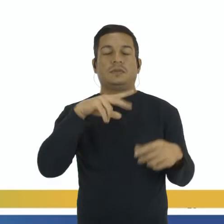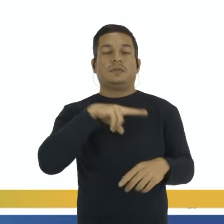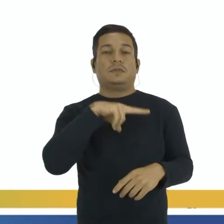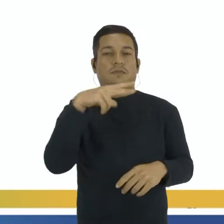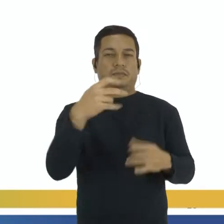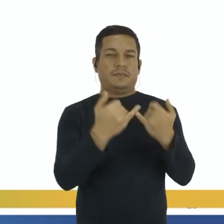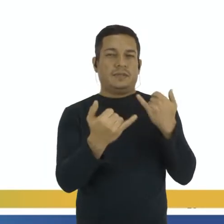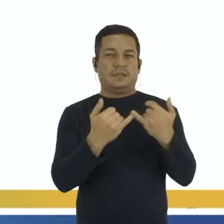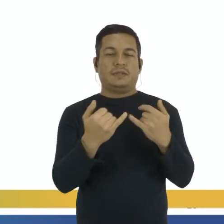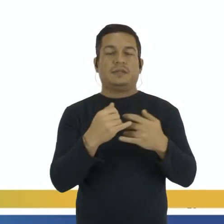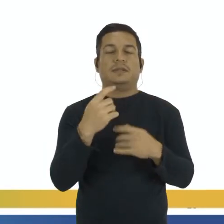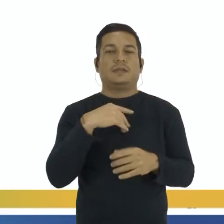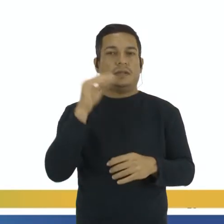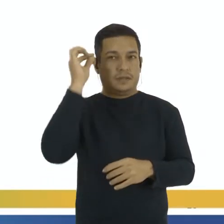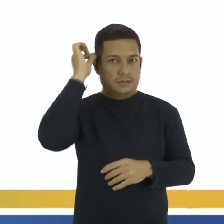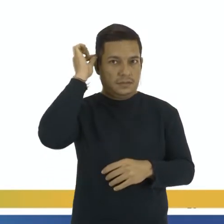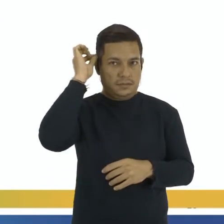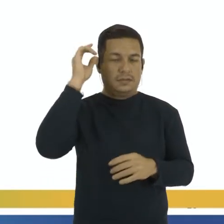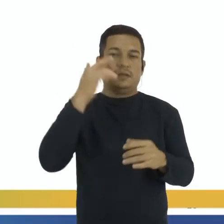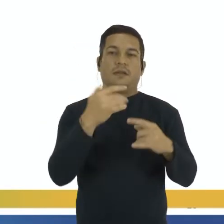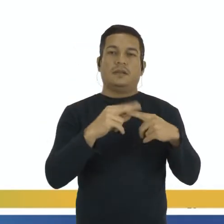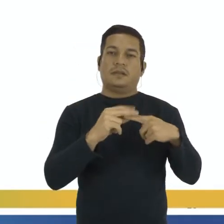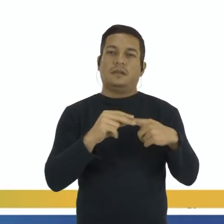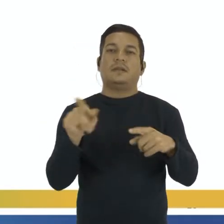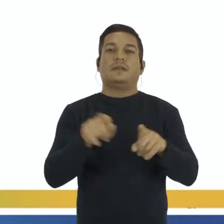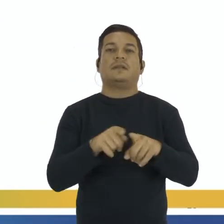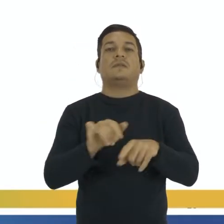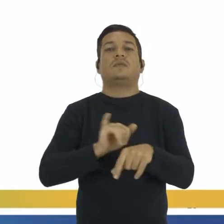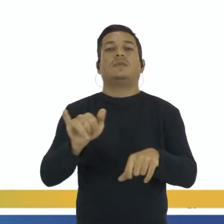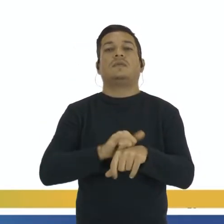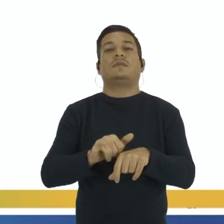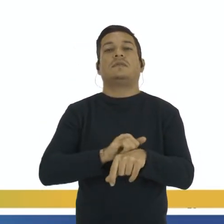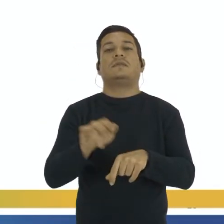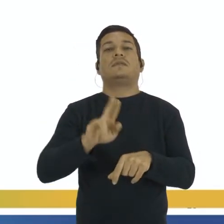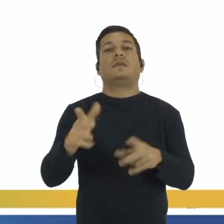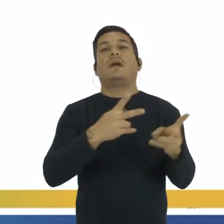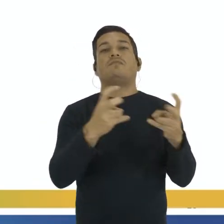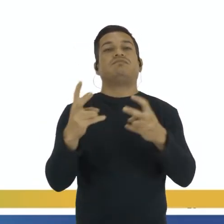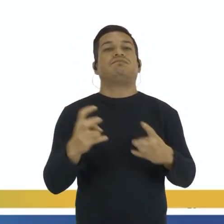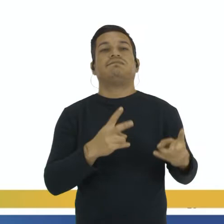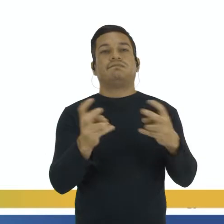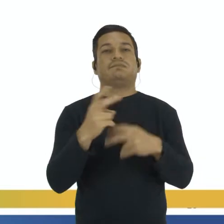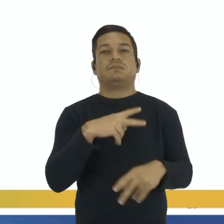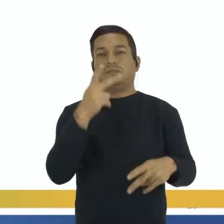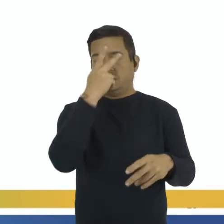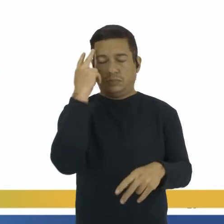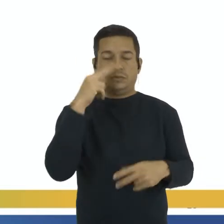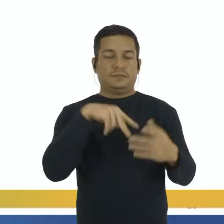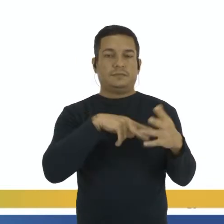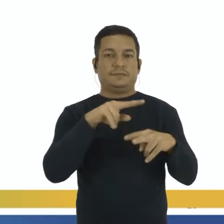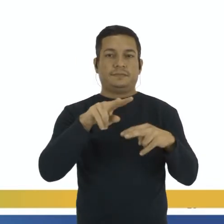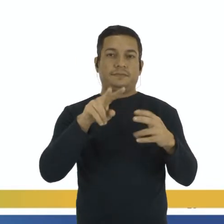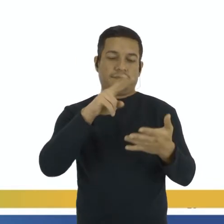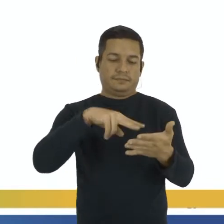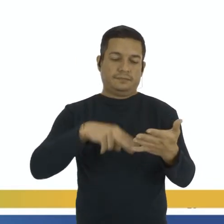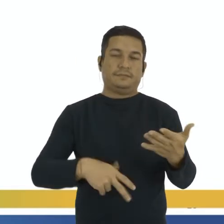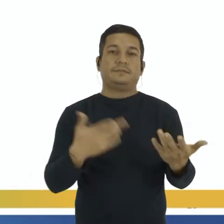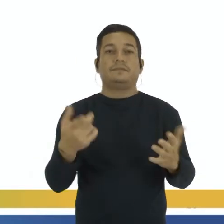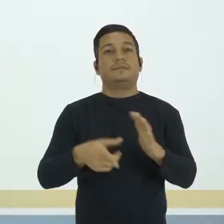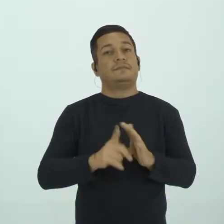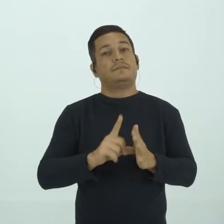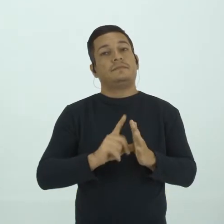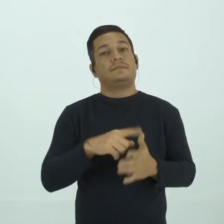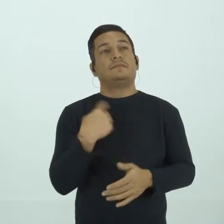gordo, caneta atrás da orelha, utilizando a estratégia de explorar os conhecimentos prévios dos leitores. Então, antes